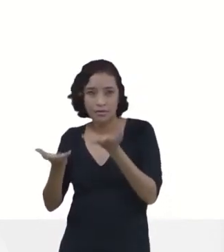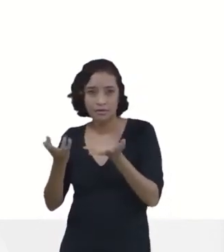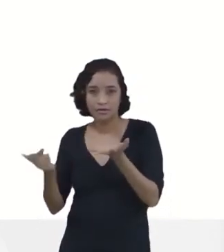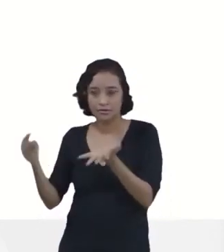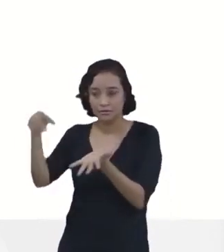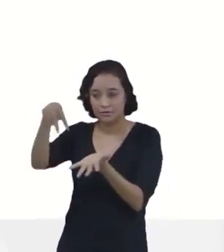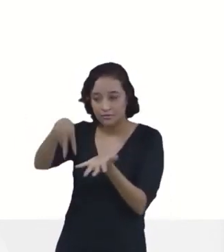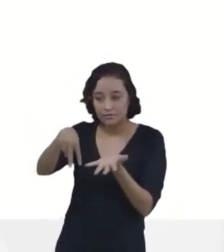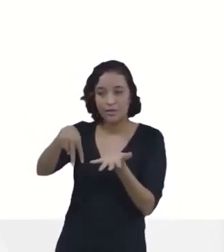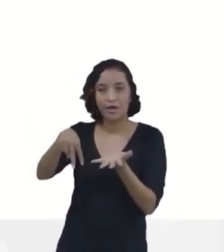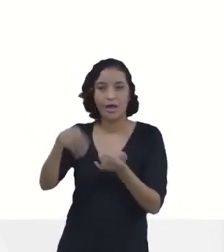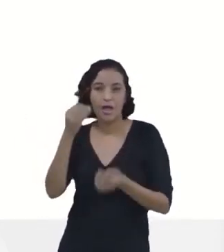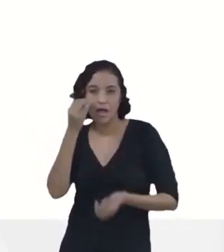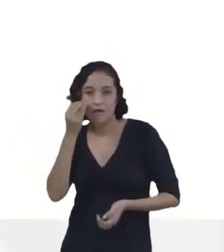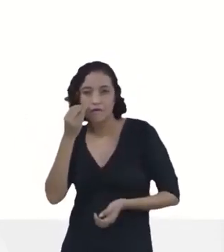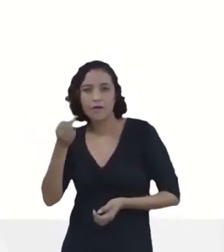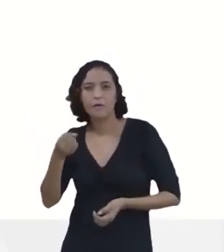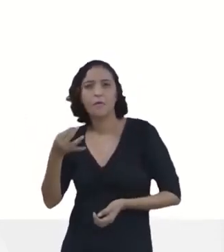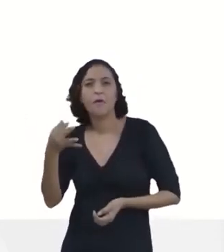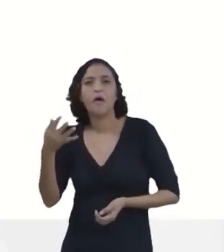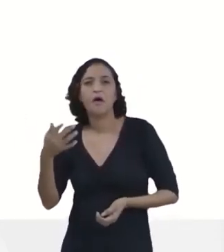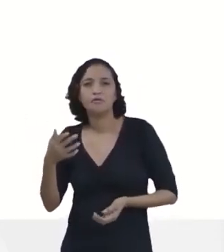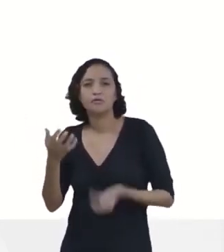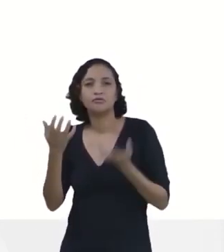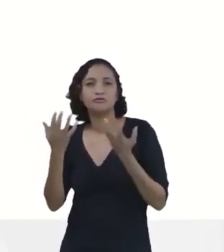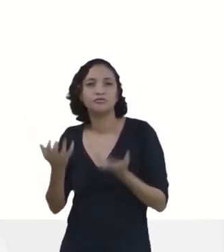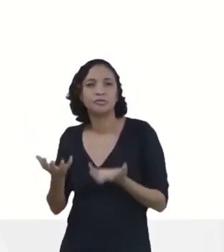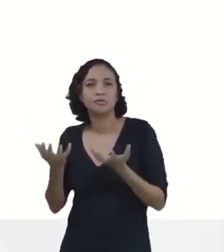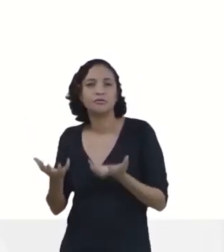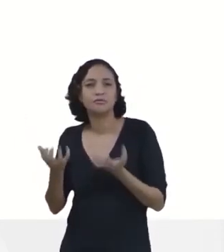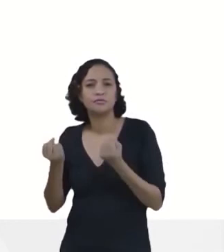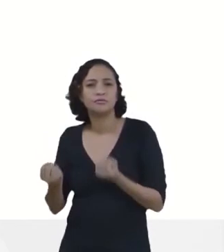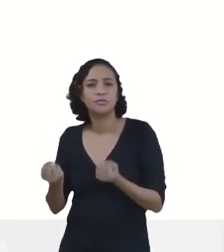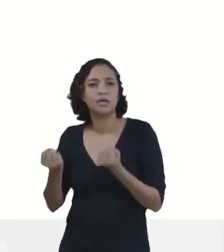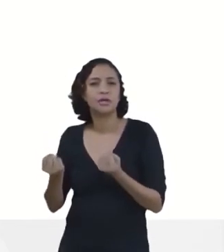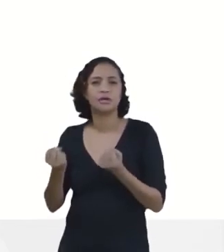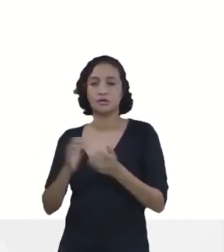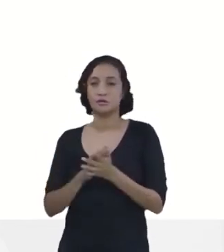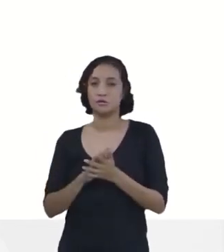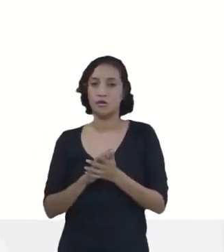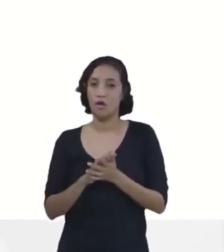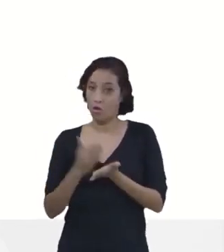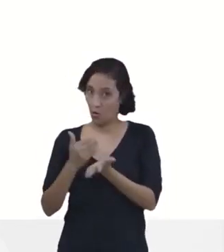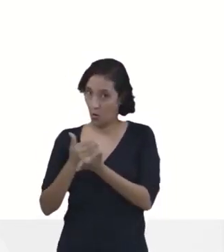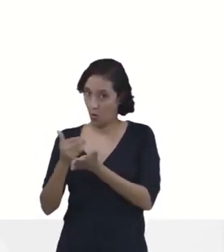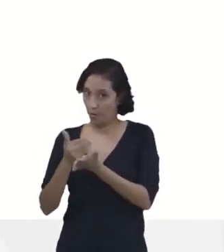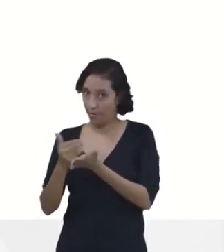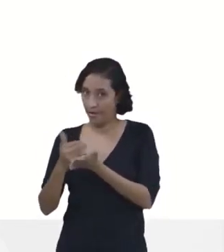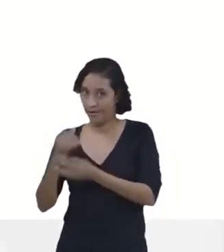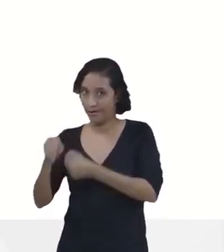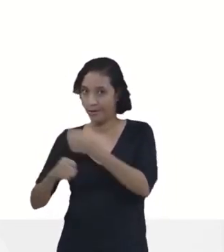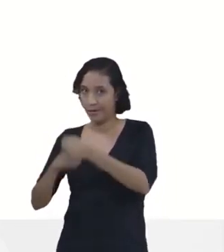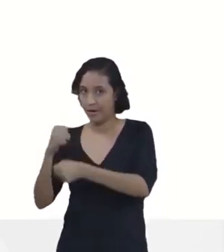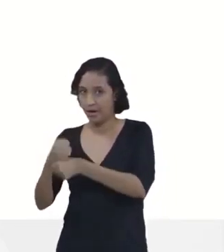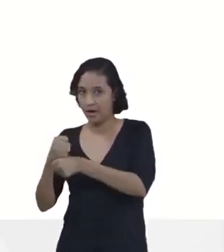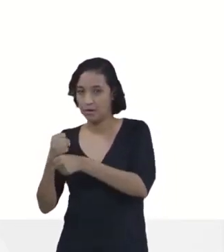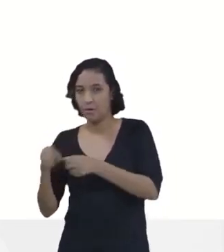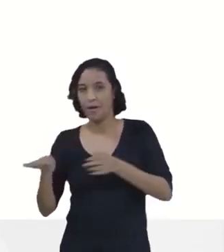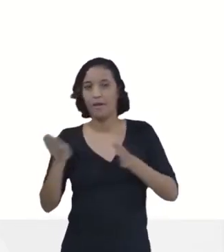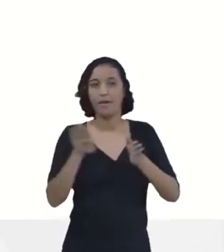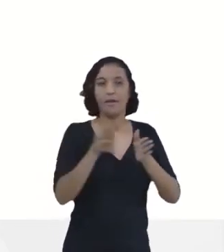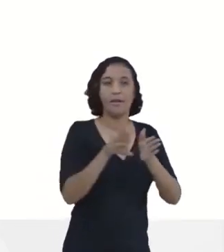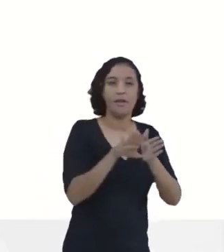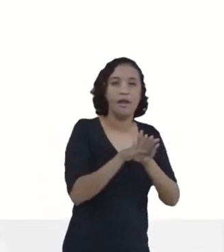aquele controle que tem no diário e você, no início do ano, no final do ano, quanto você cresceu, criança, e vocês crescem tão